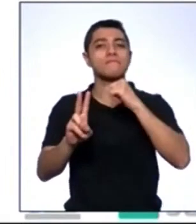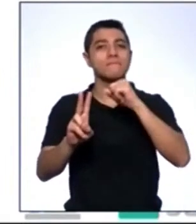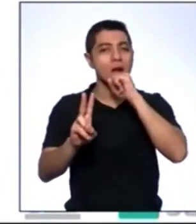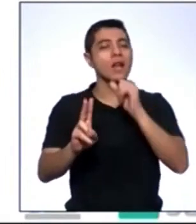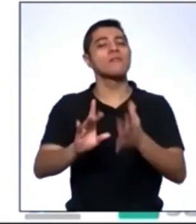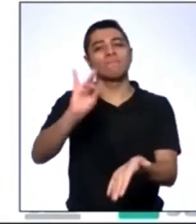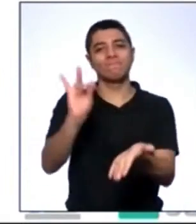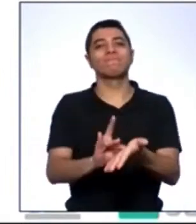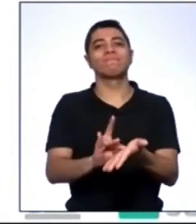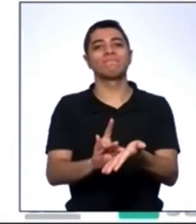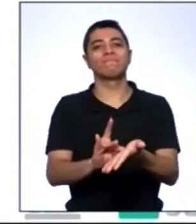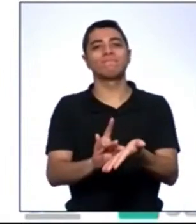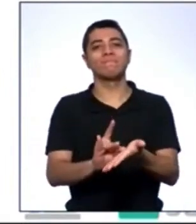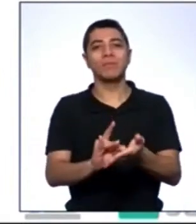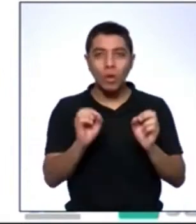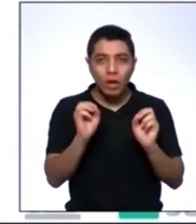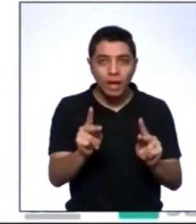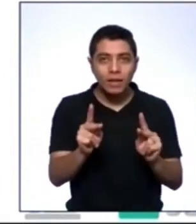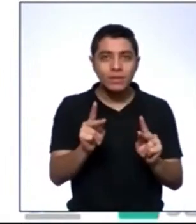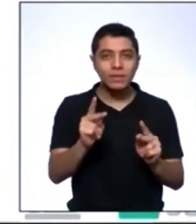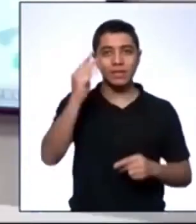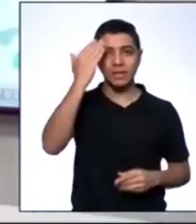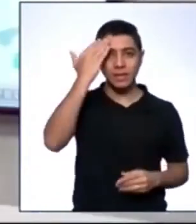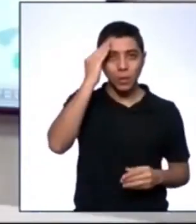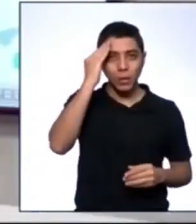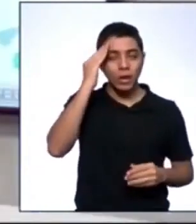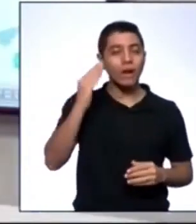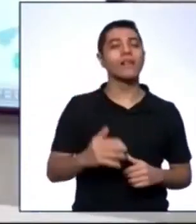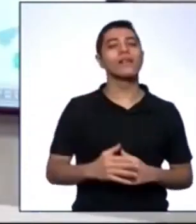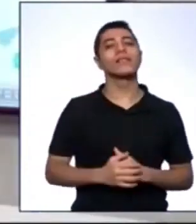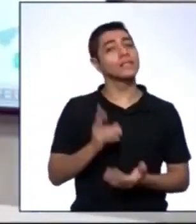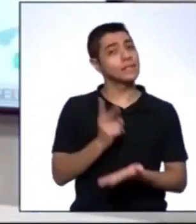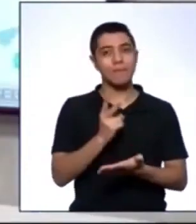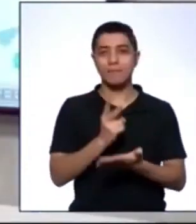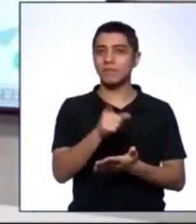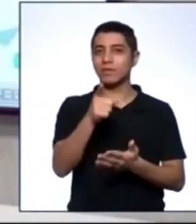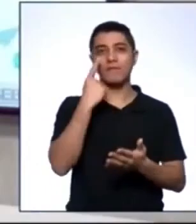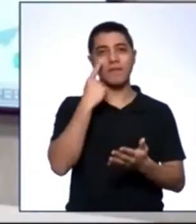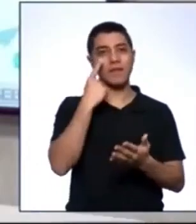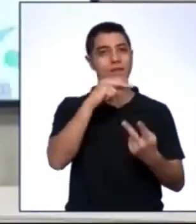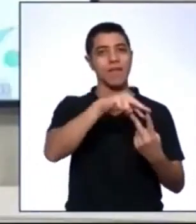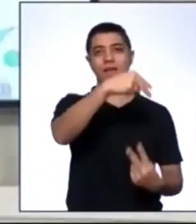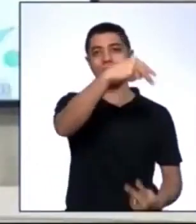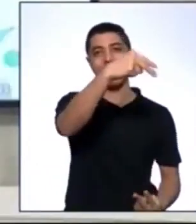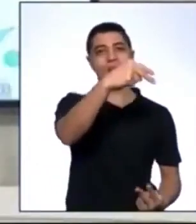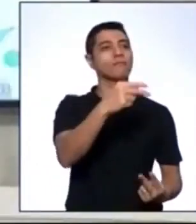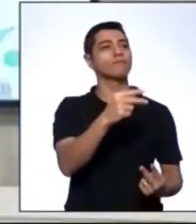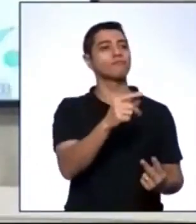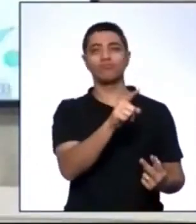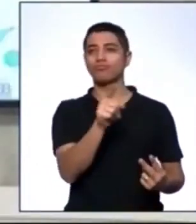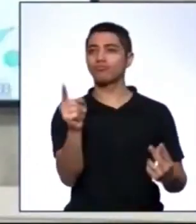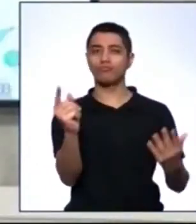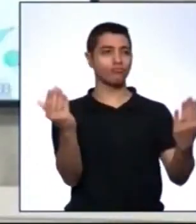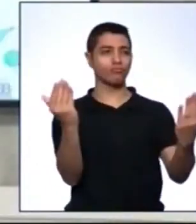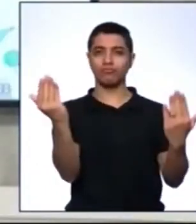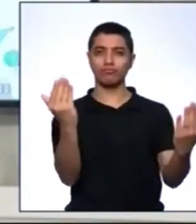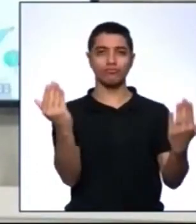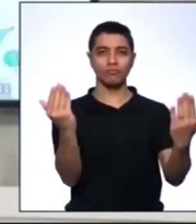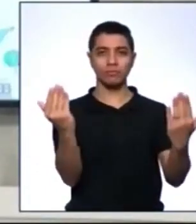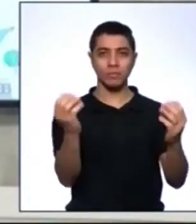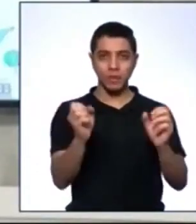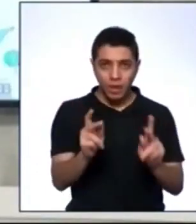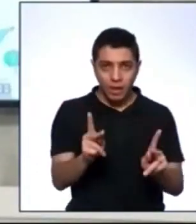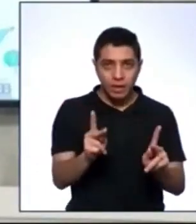biológicos do bebê. Percebeu, irmão? Sempre dessa maneira. Agora nós vamos entrar numa outra habilidade,